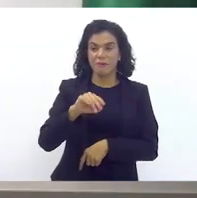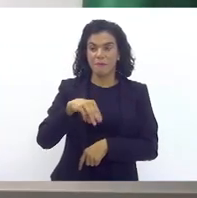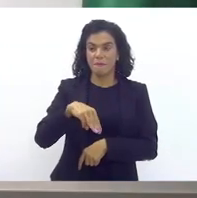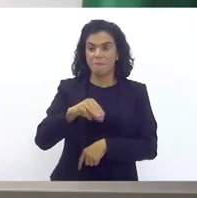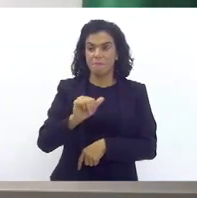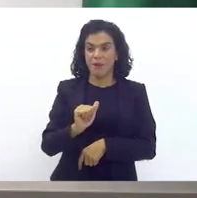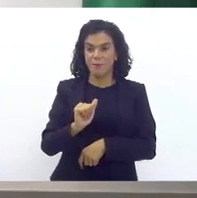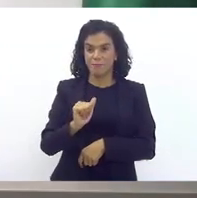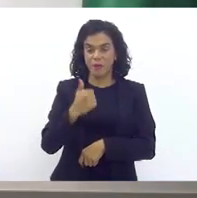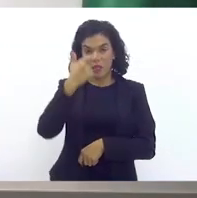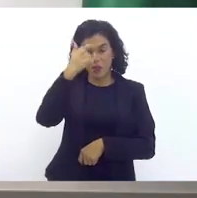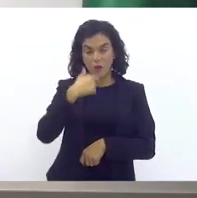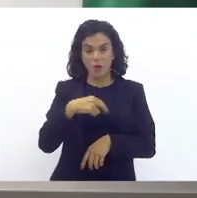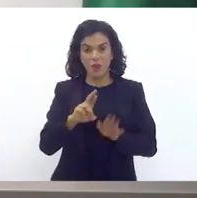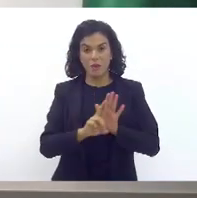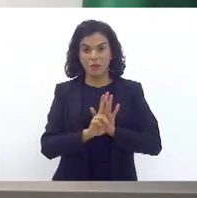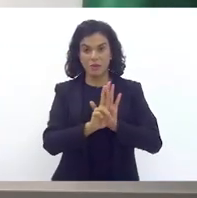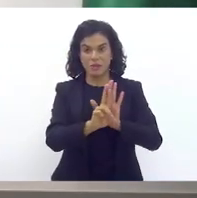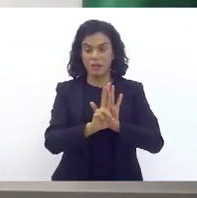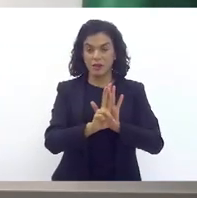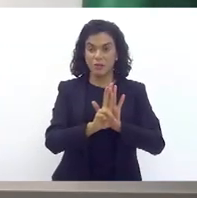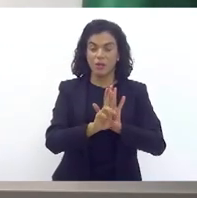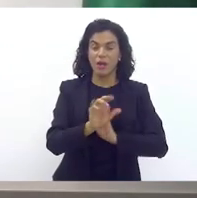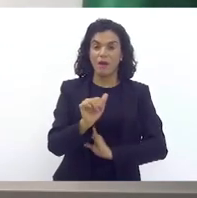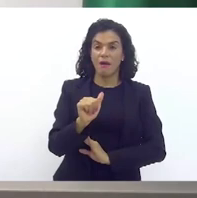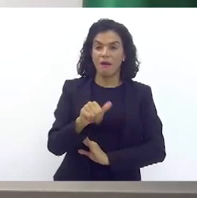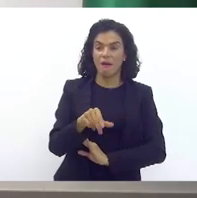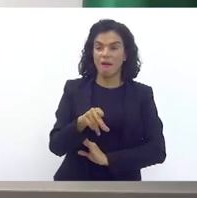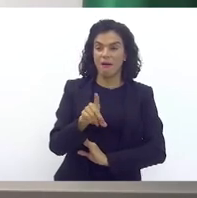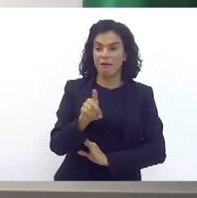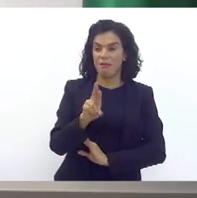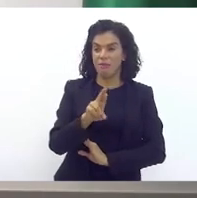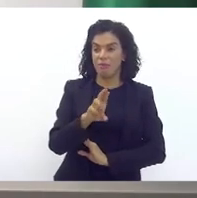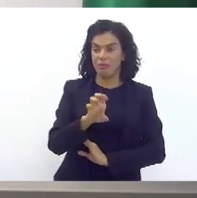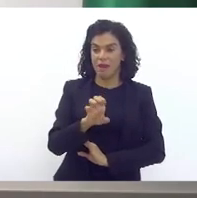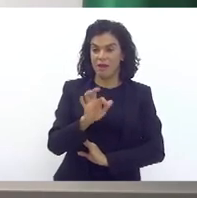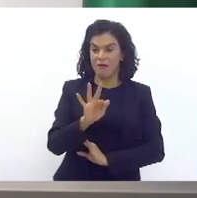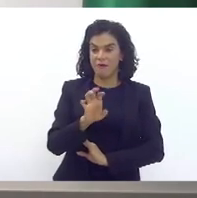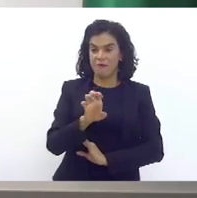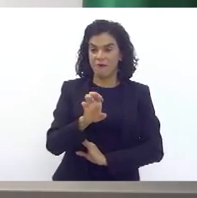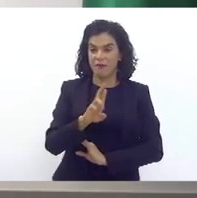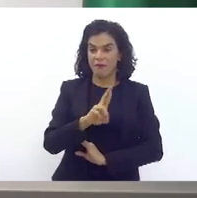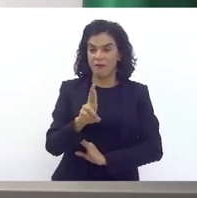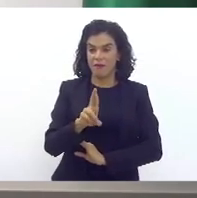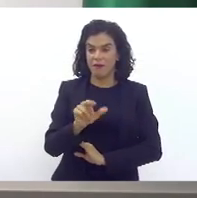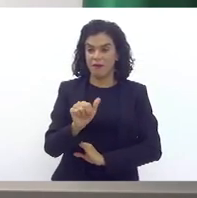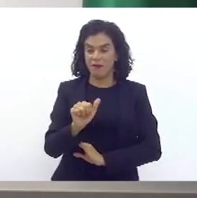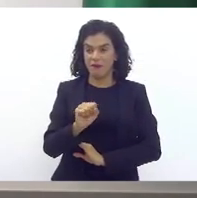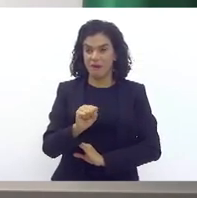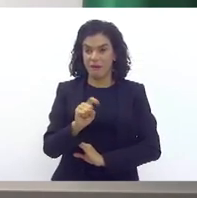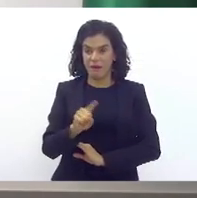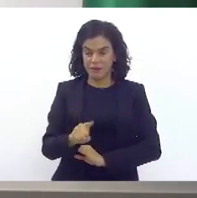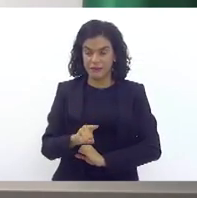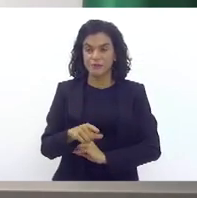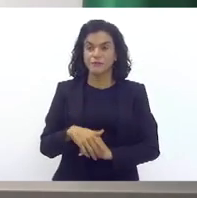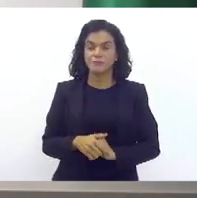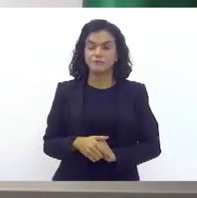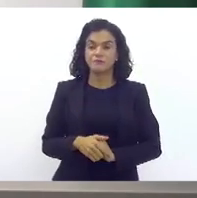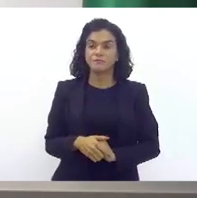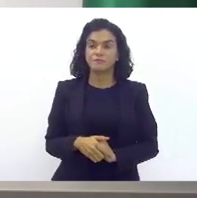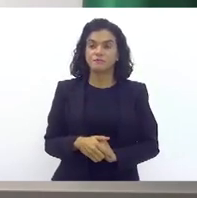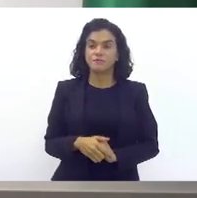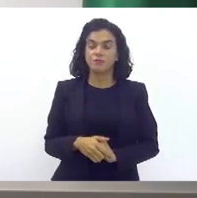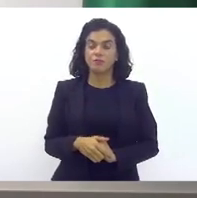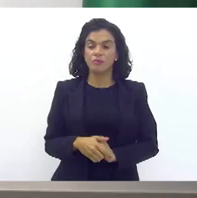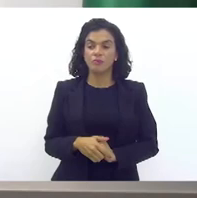Em nome do André Ferraz, saúdo a todos os servidores que estão aqui. Doutora Marileia, uma velha combatente.